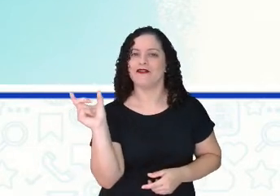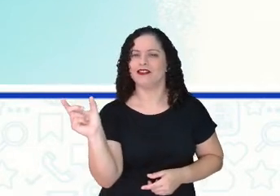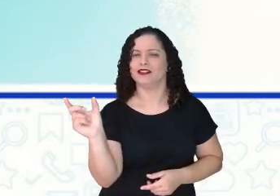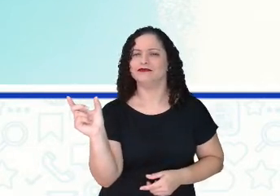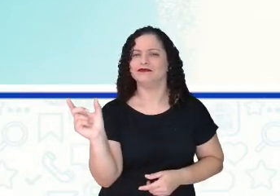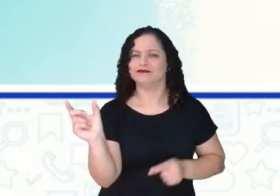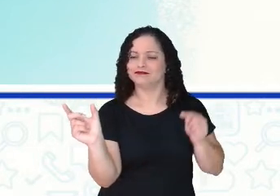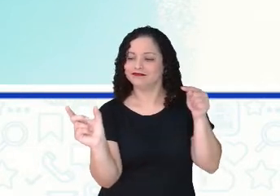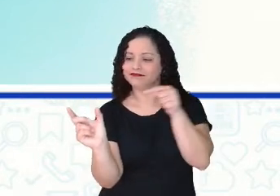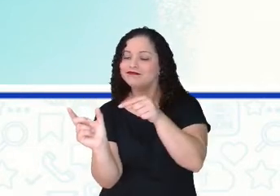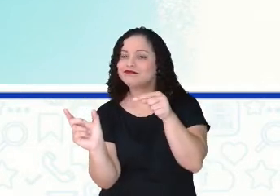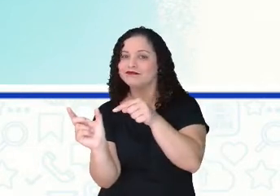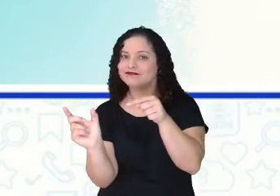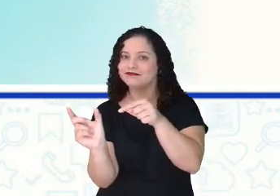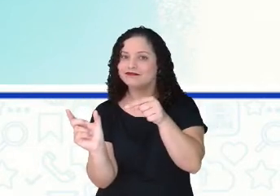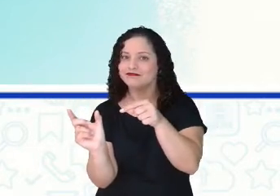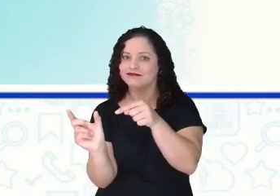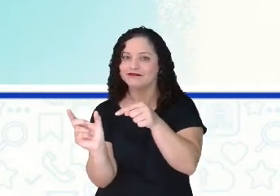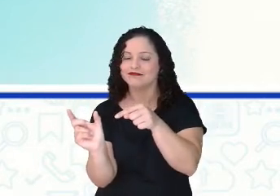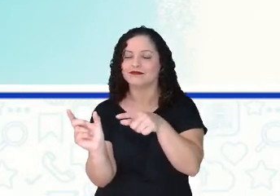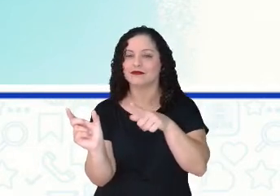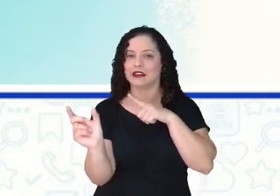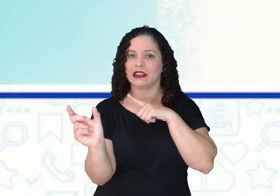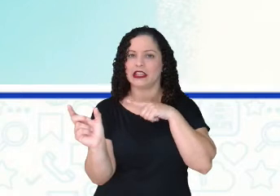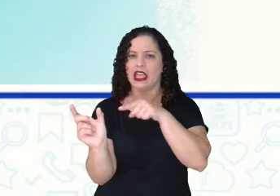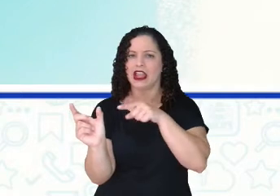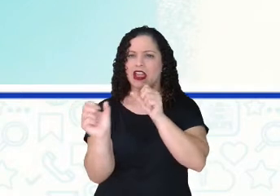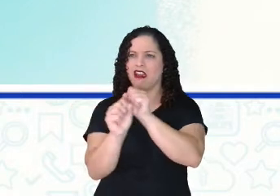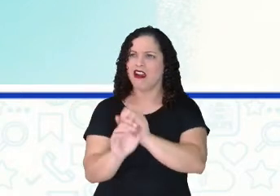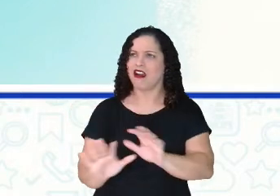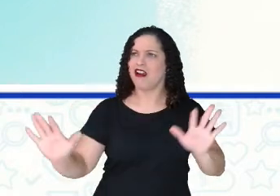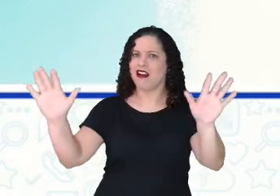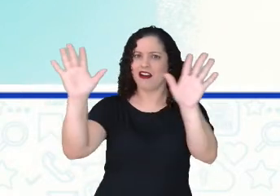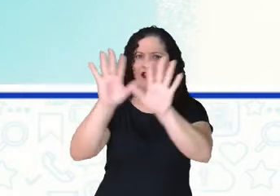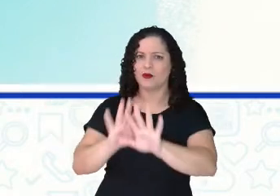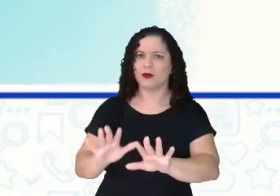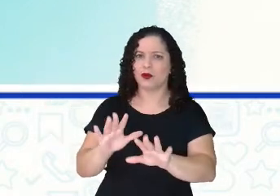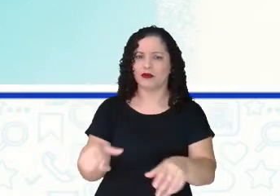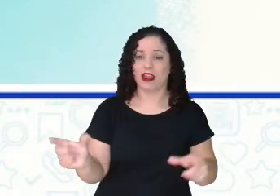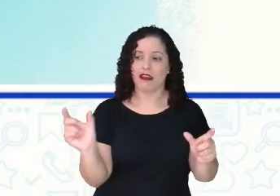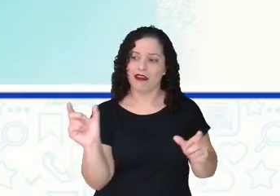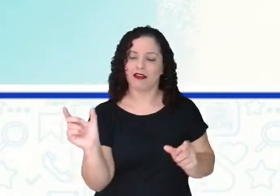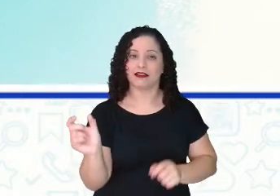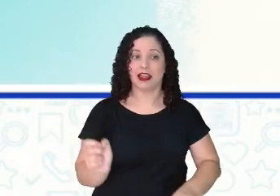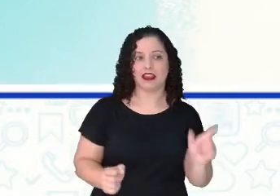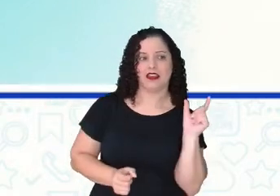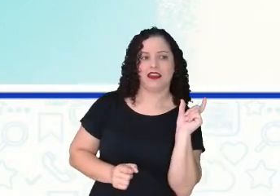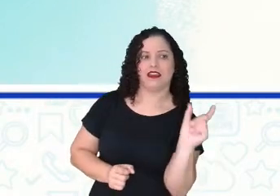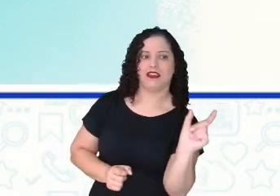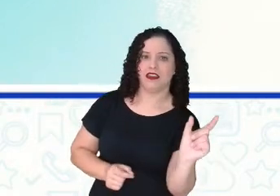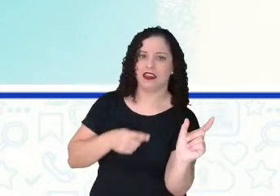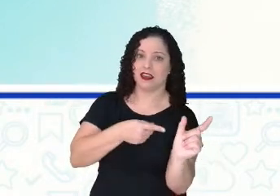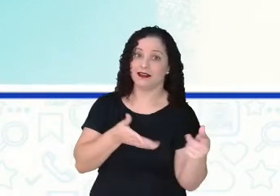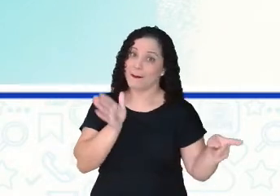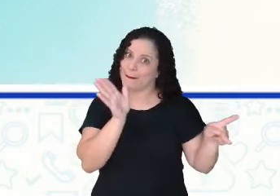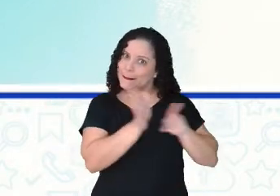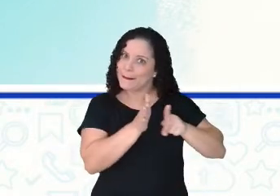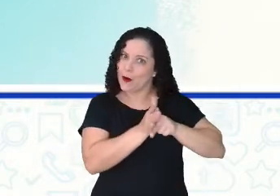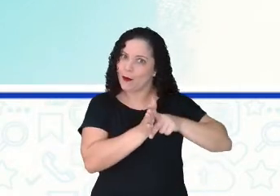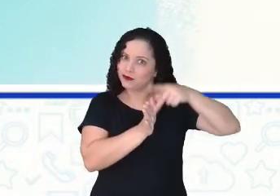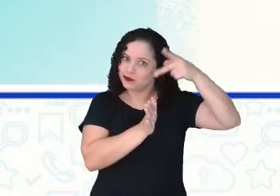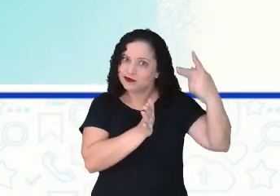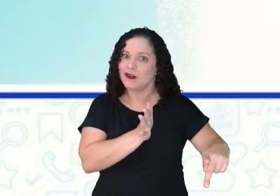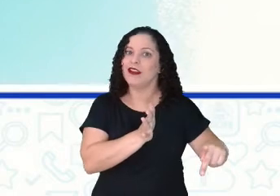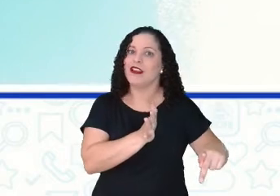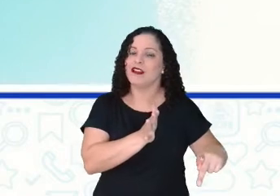genérico, hiperônimo, não é? Sentido amplo, e o outro de sentido específico, que é